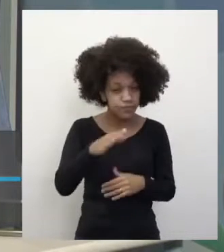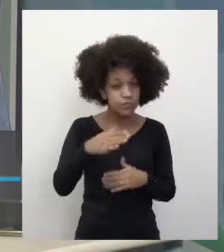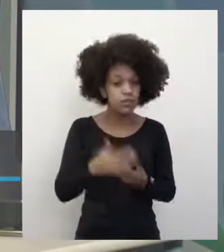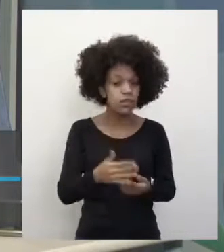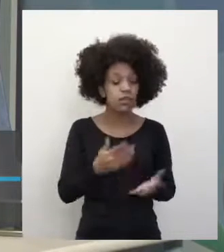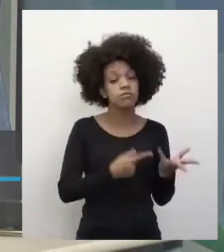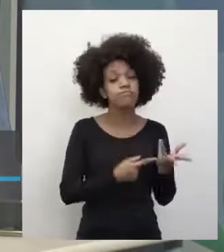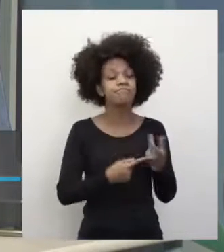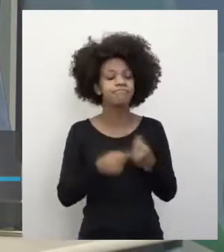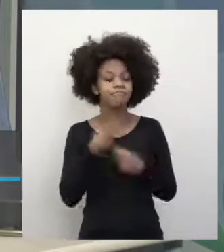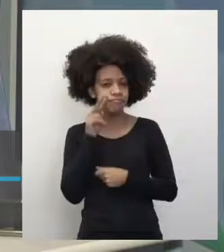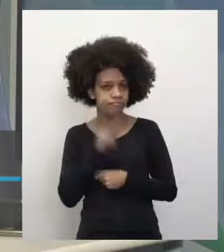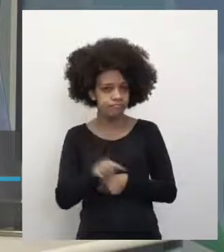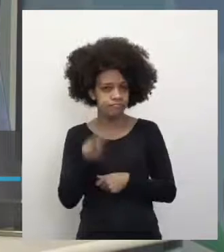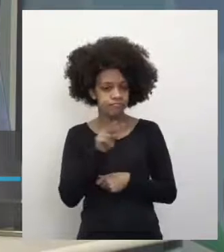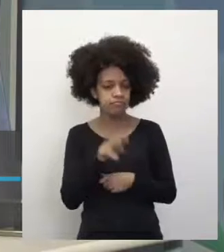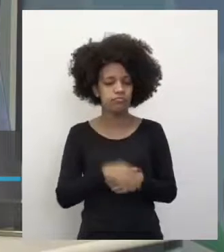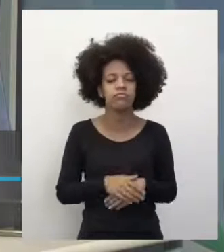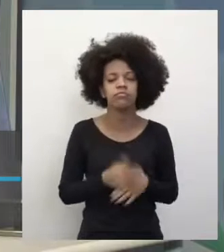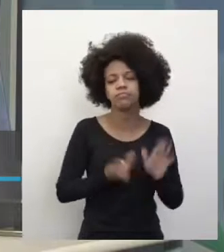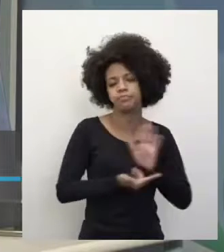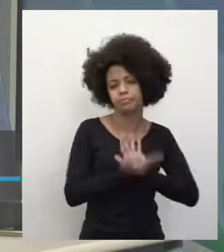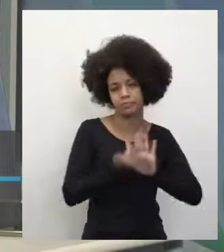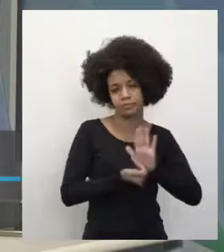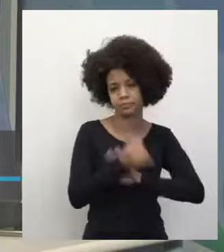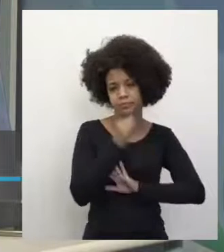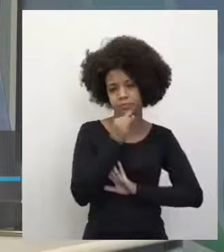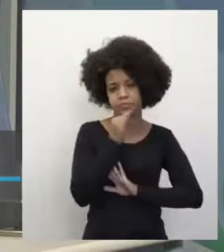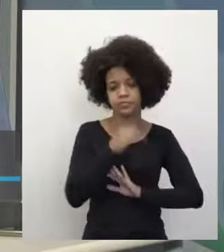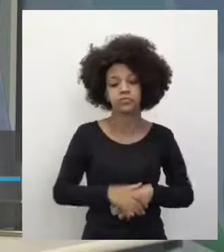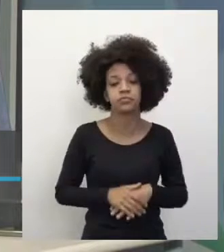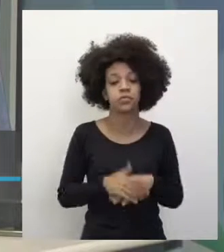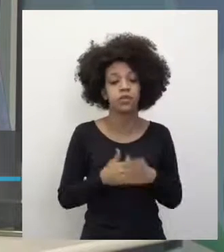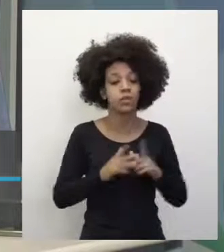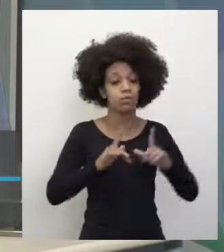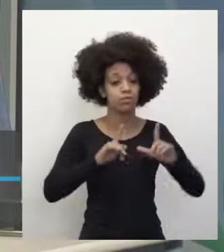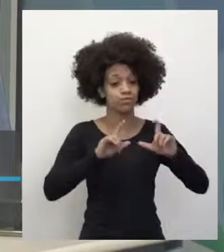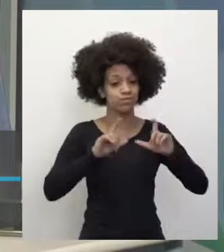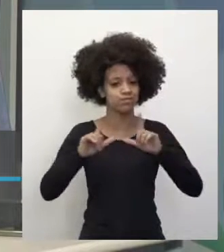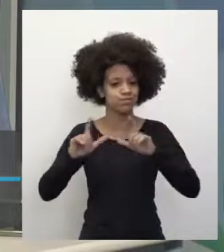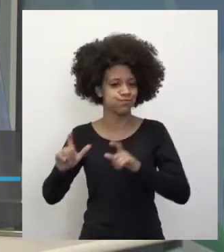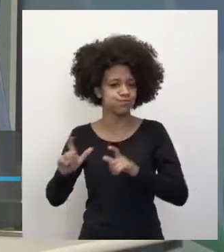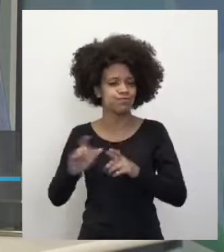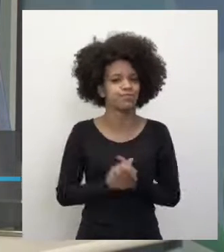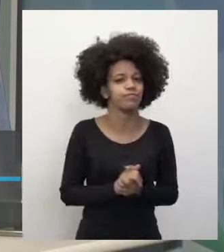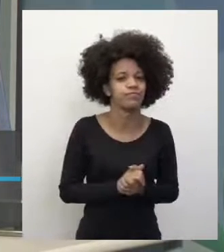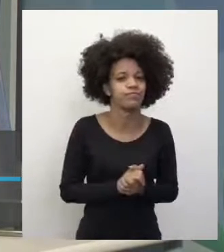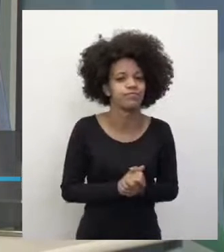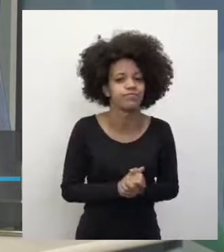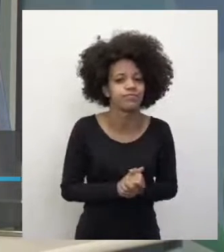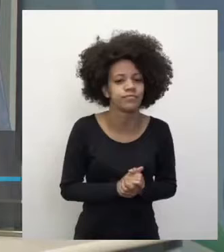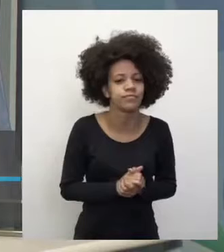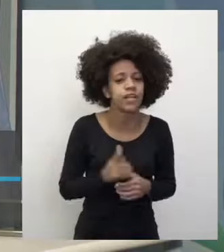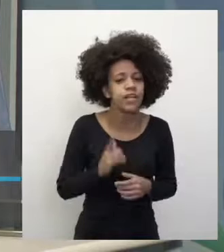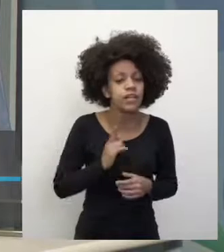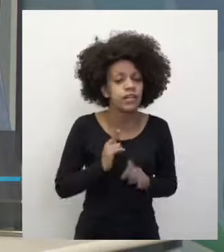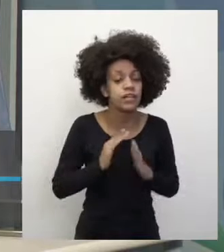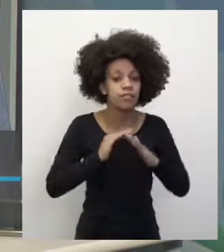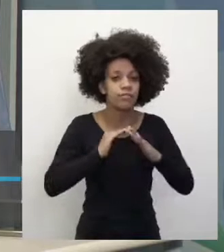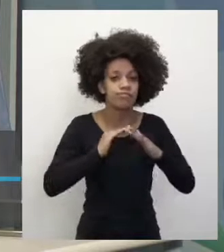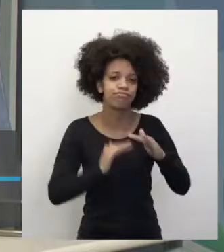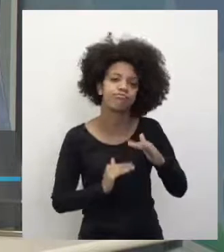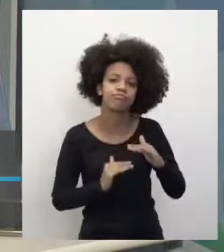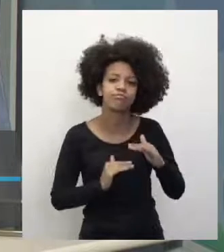artes visuais, tá? Nas pinturas, por exemplo. Com o advento da fotografia, a gente teve um declínio